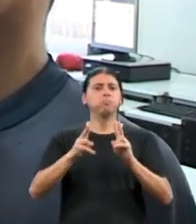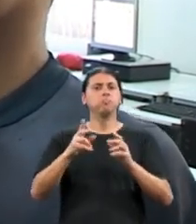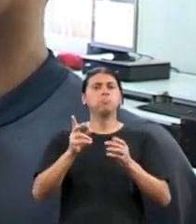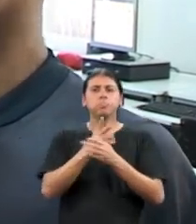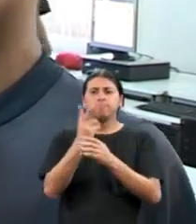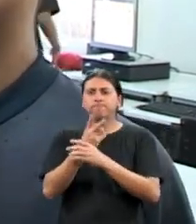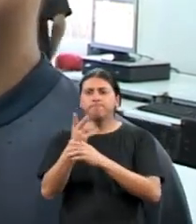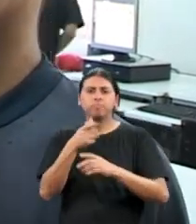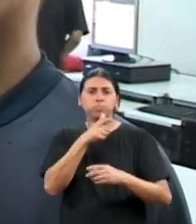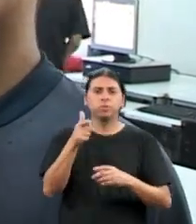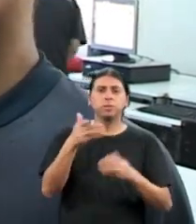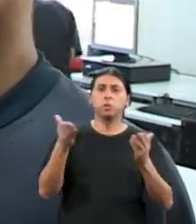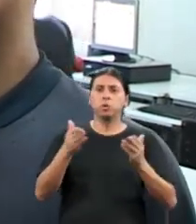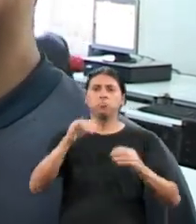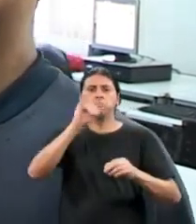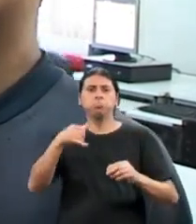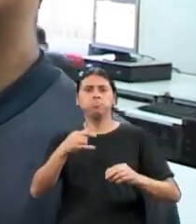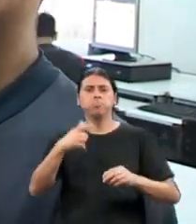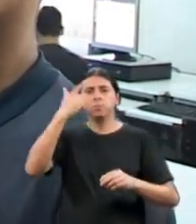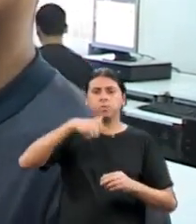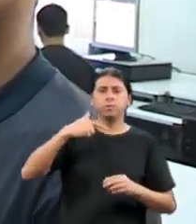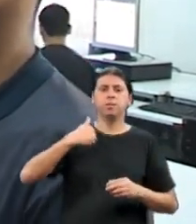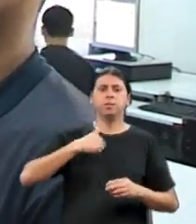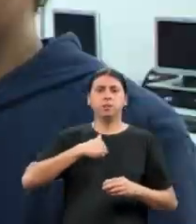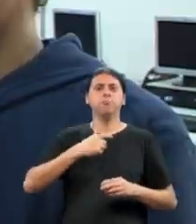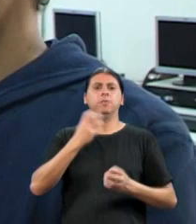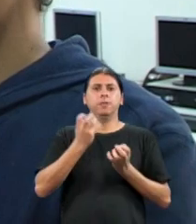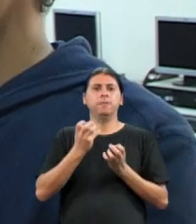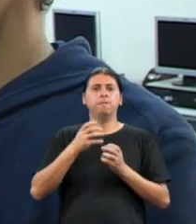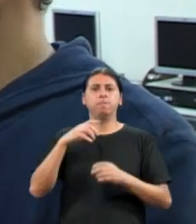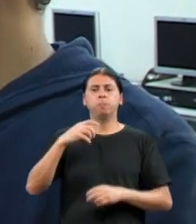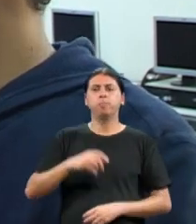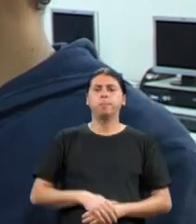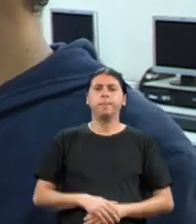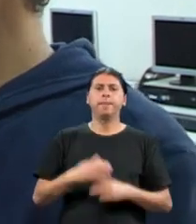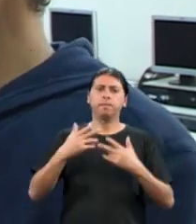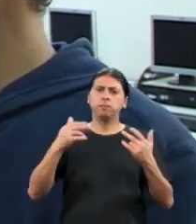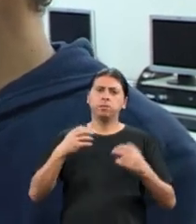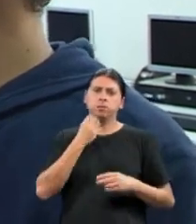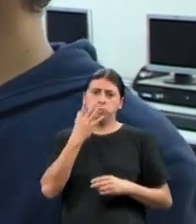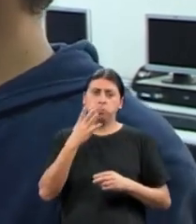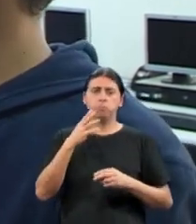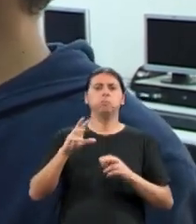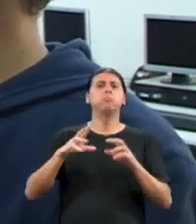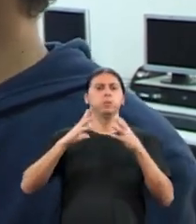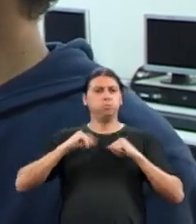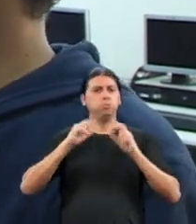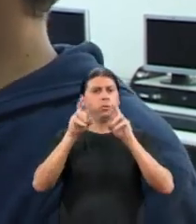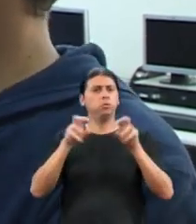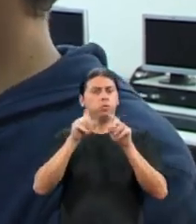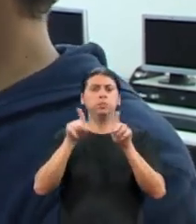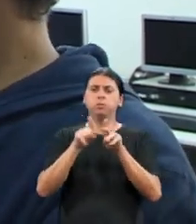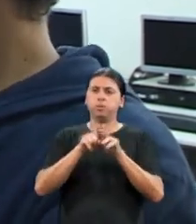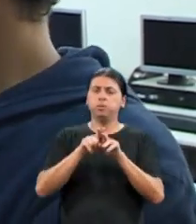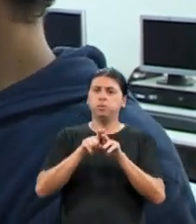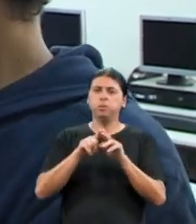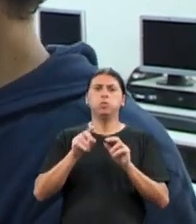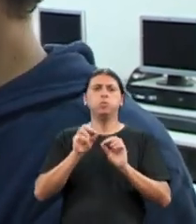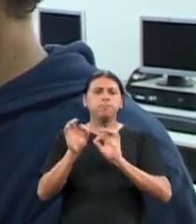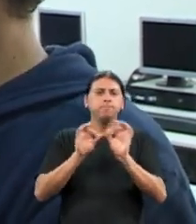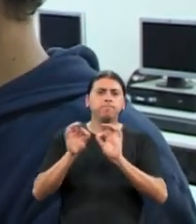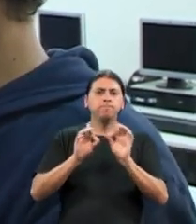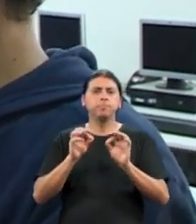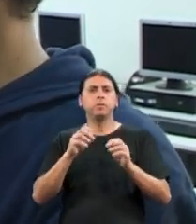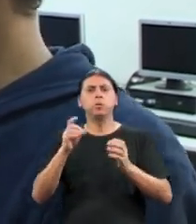não tinha. Daí agora que surgiu uma oportunidade para mim aqui, eu vou conseguir. Bastante coisa a gente aprende a formatar, a mexer com a internet. Esse dia teve um caso que a gente teve